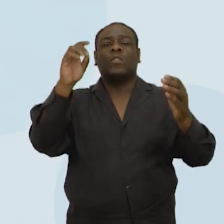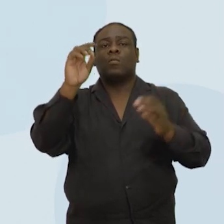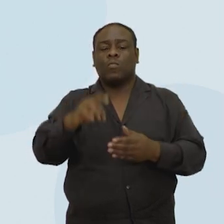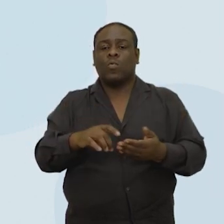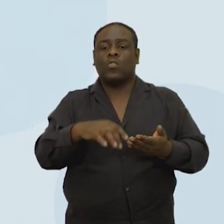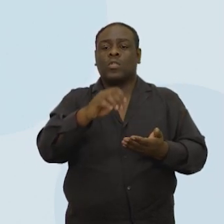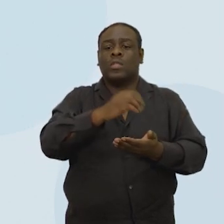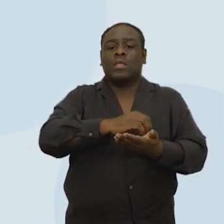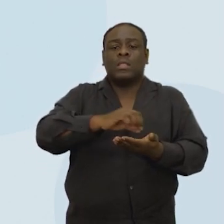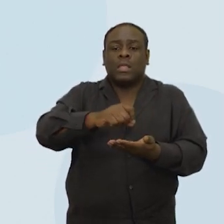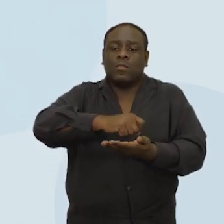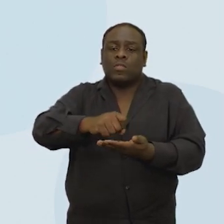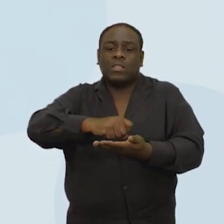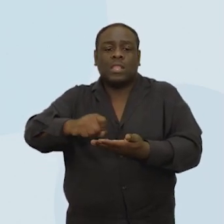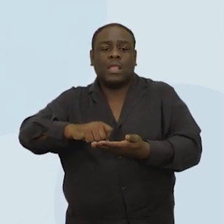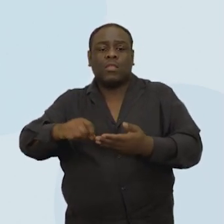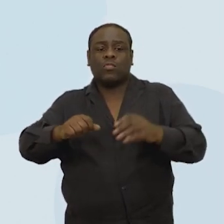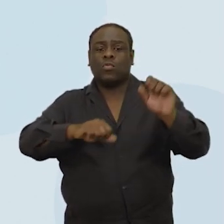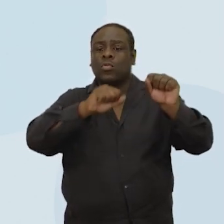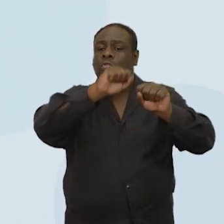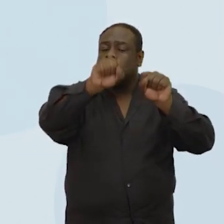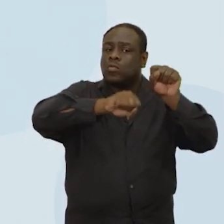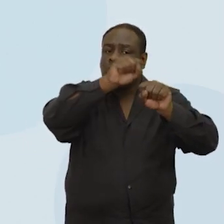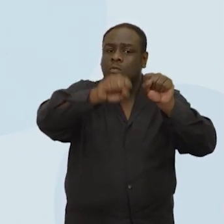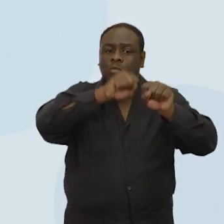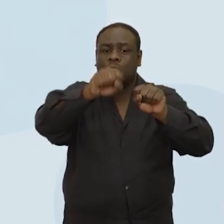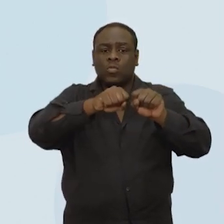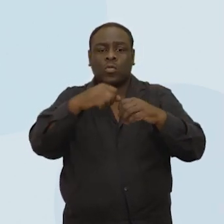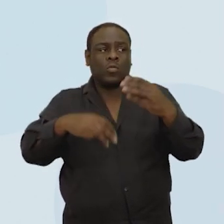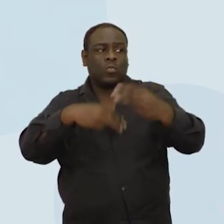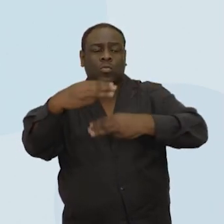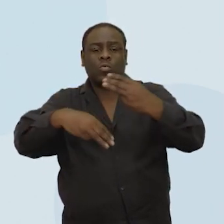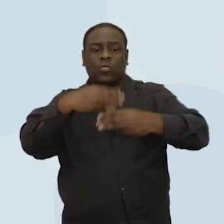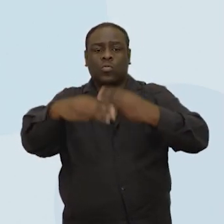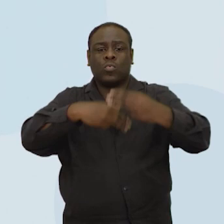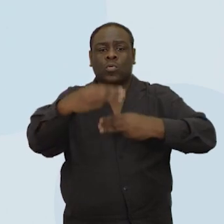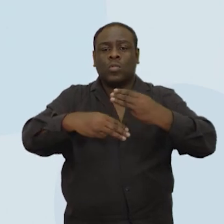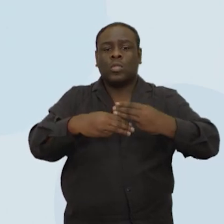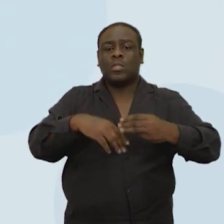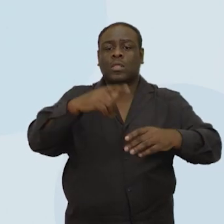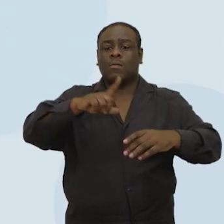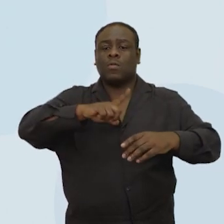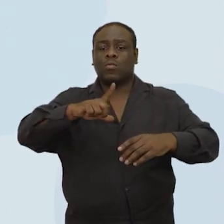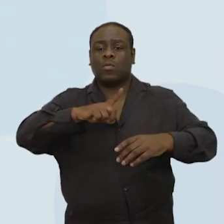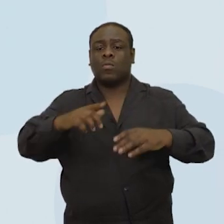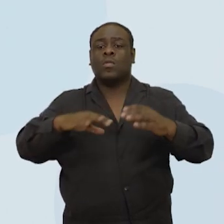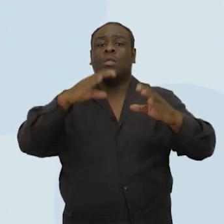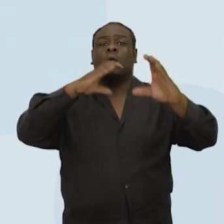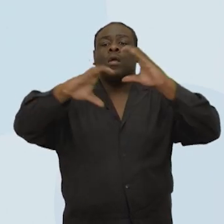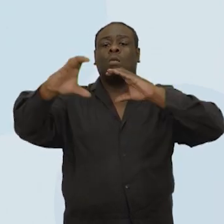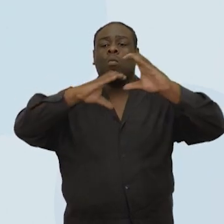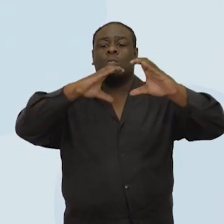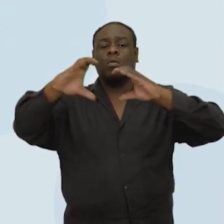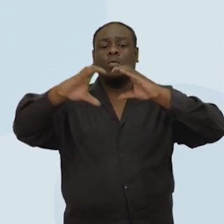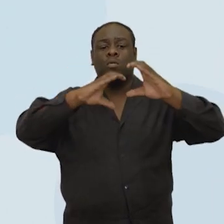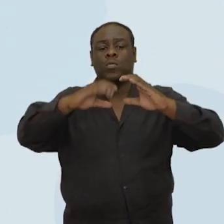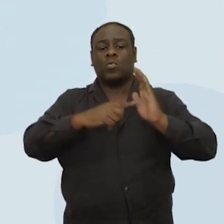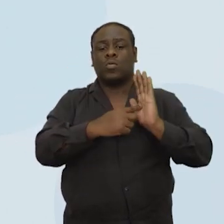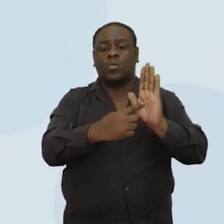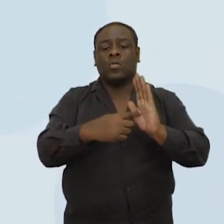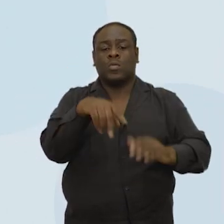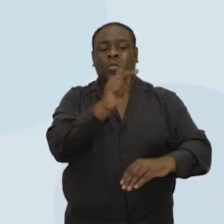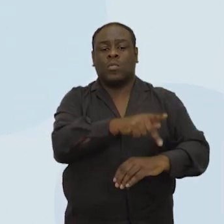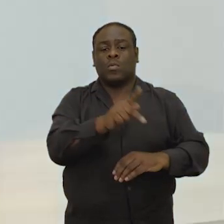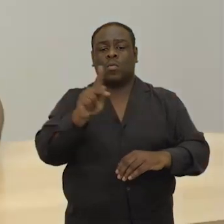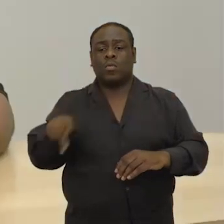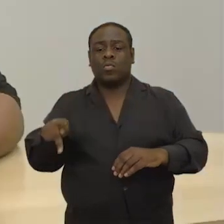ou vídeos que misturem as sensações com propósitos comunicativos. Apresente ao seu professor ou à sua professora e se quiserem envie a minha página no Instagram. Sabe